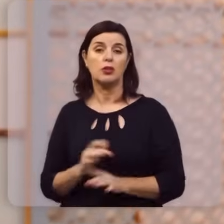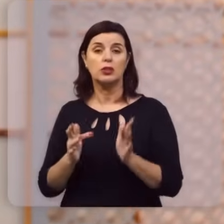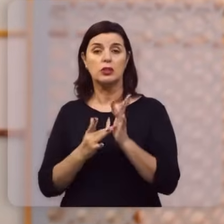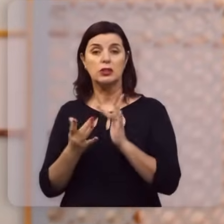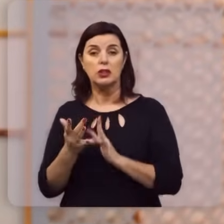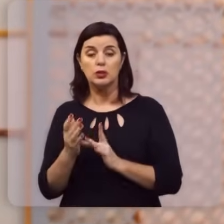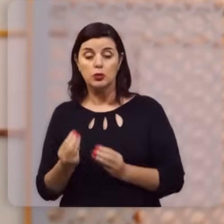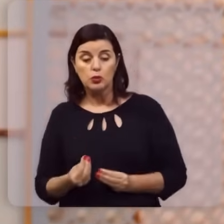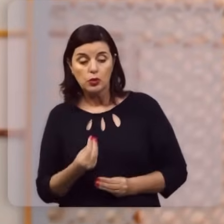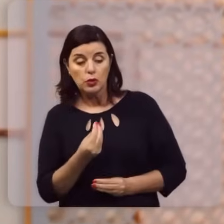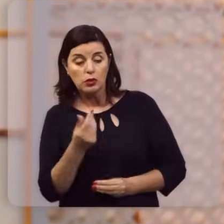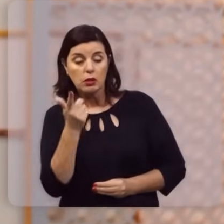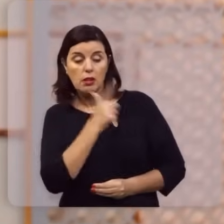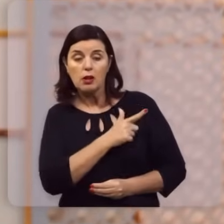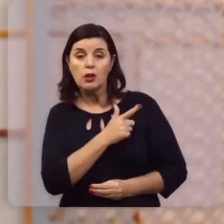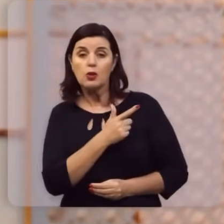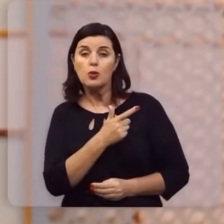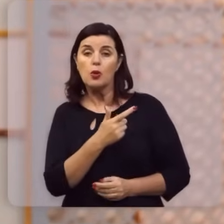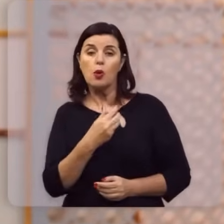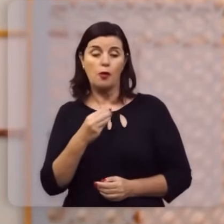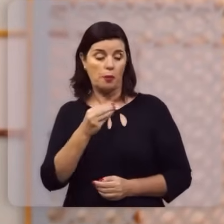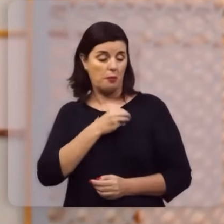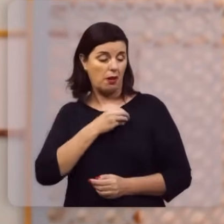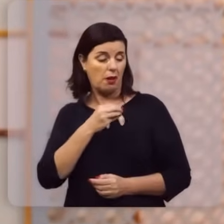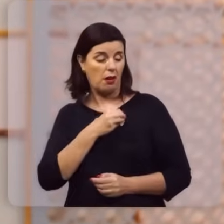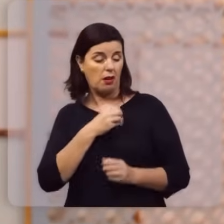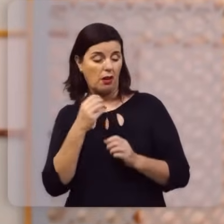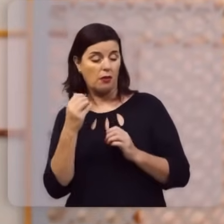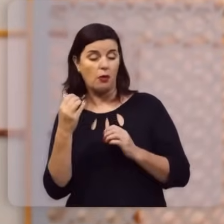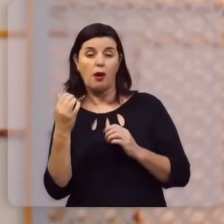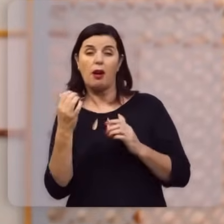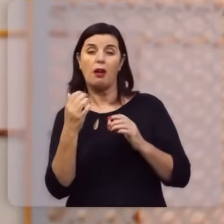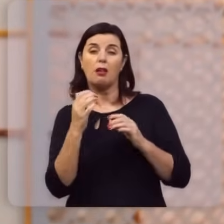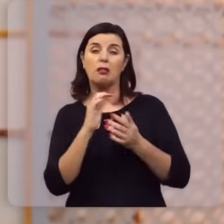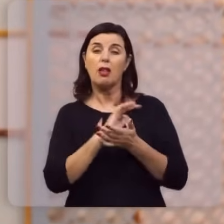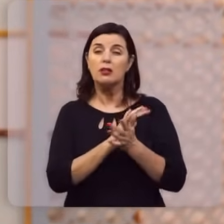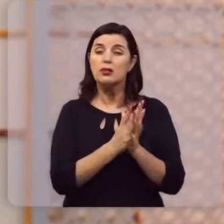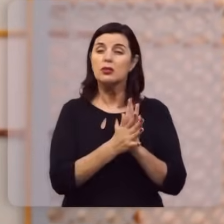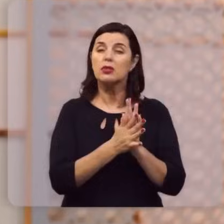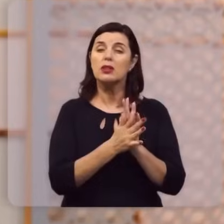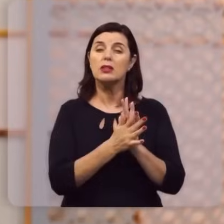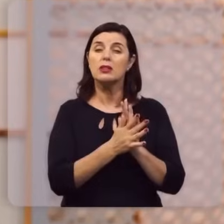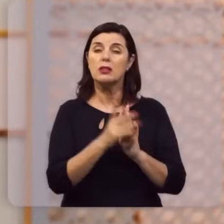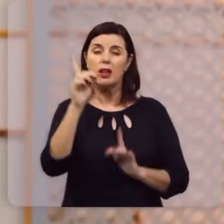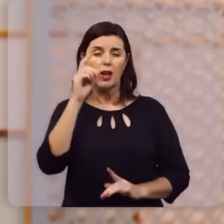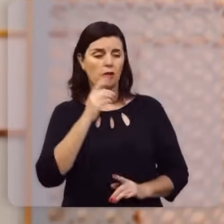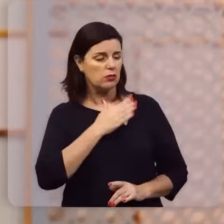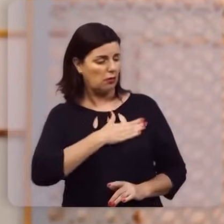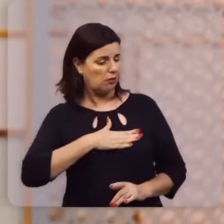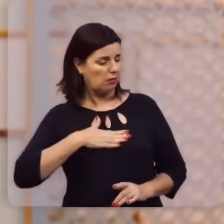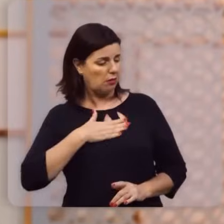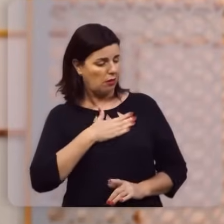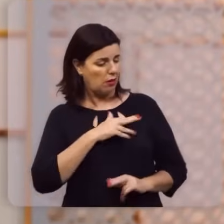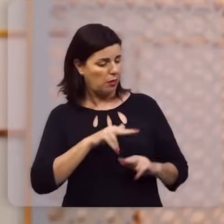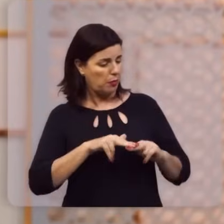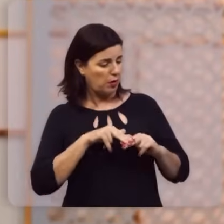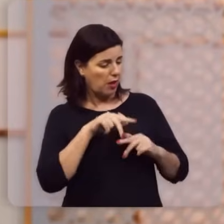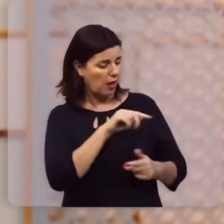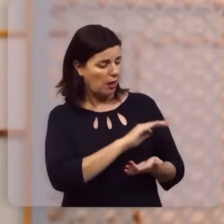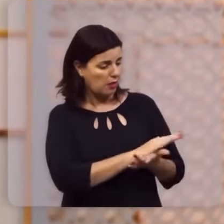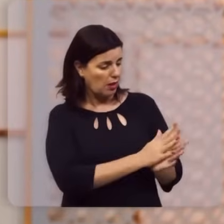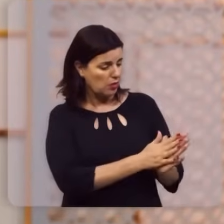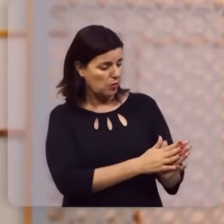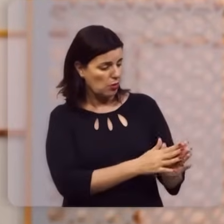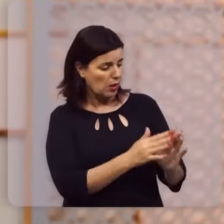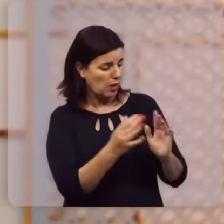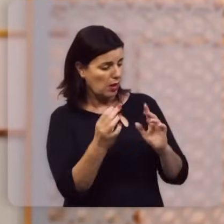ele a iniquidade de todos nós Ele foi ferido de Deus agradou a Deus moelo porque na cruz